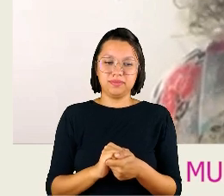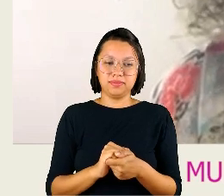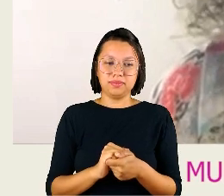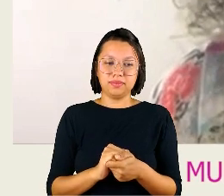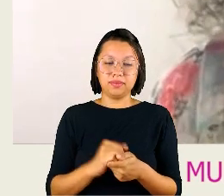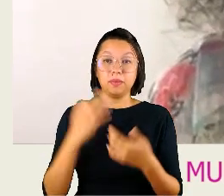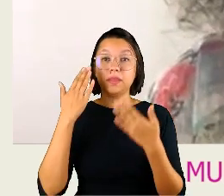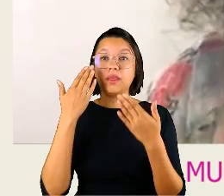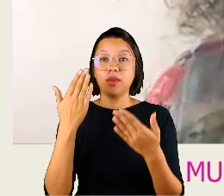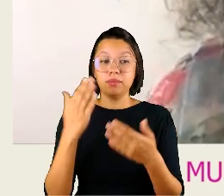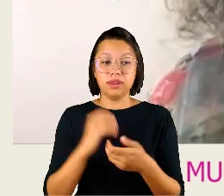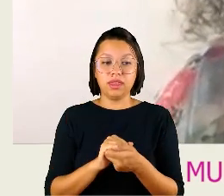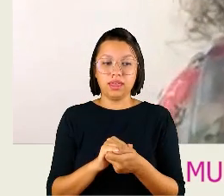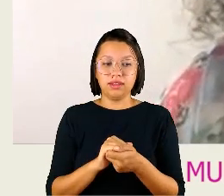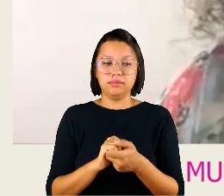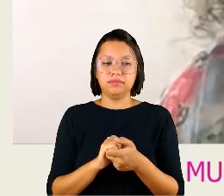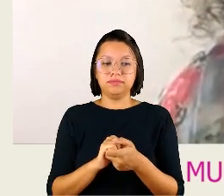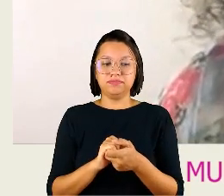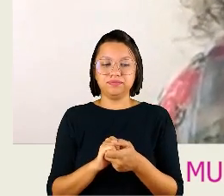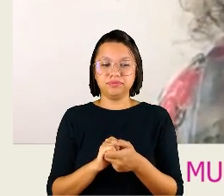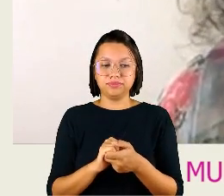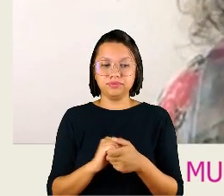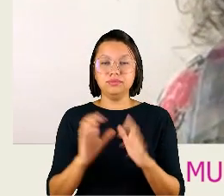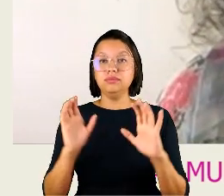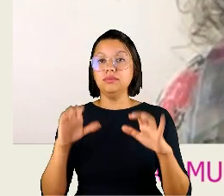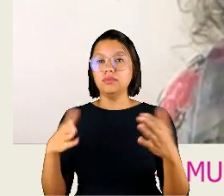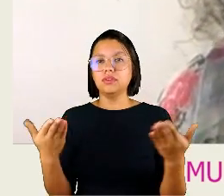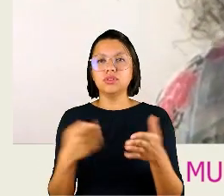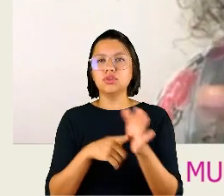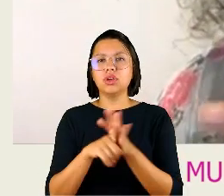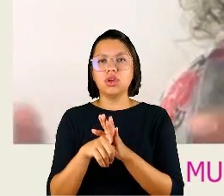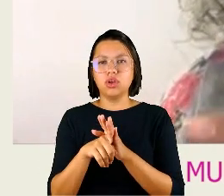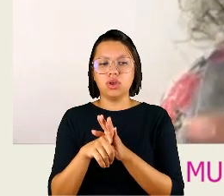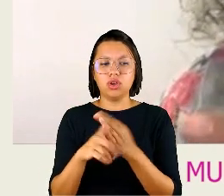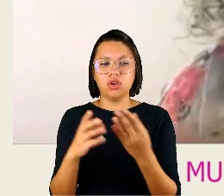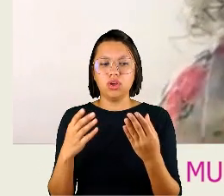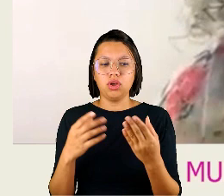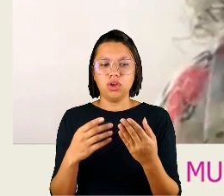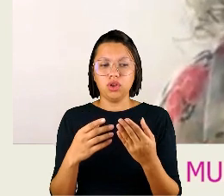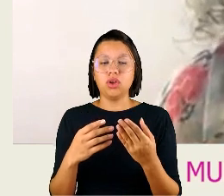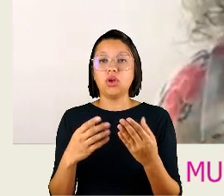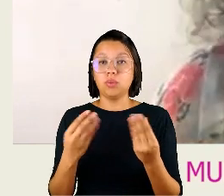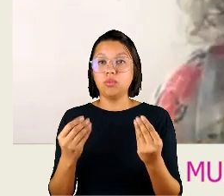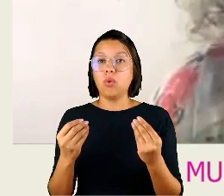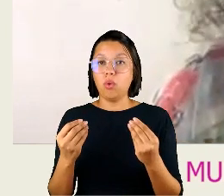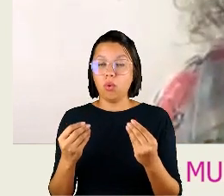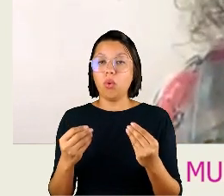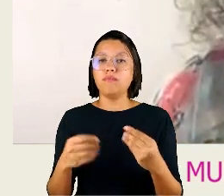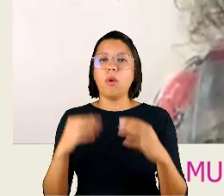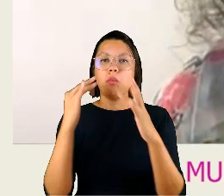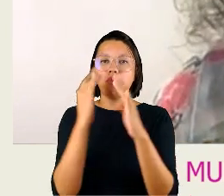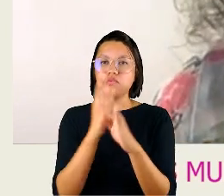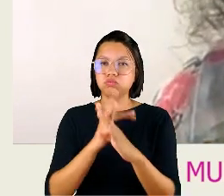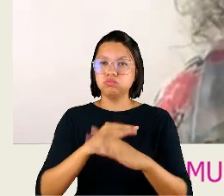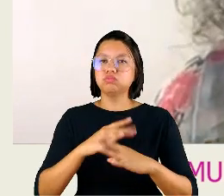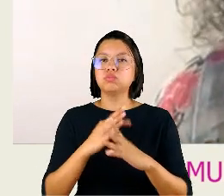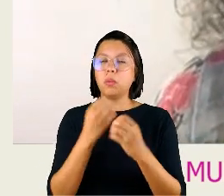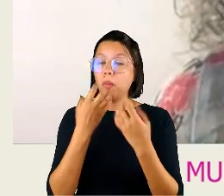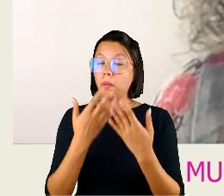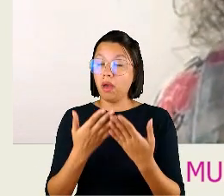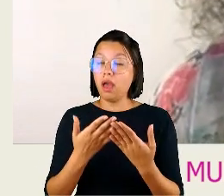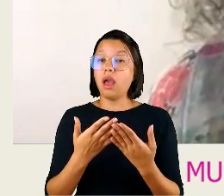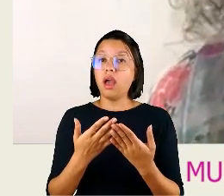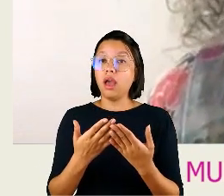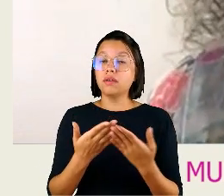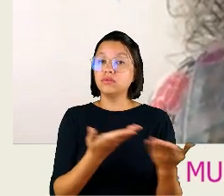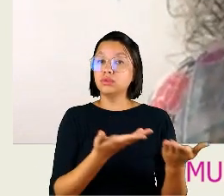Muito obrigada, doutora Clara Mota, e assim, as questões são vão confluindo, né? A Amanda abriu e a senhora traz,